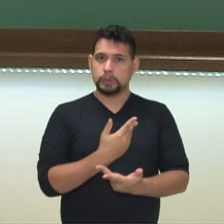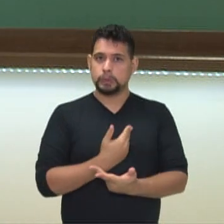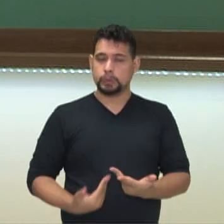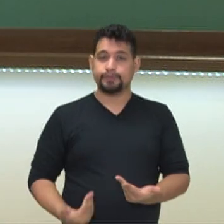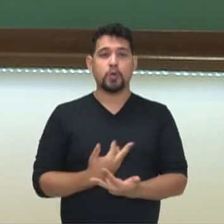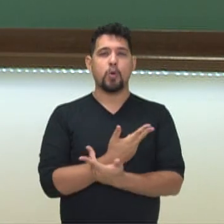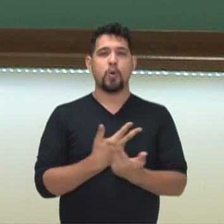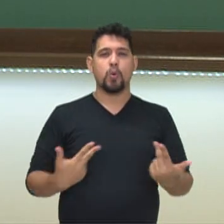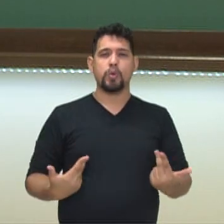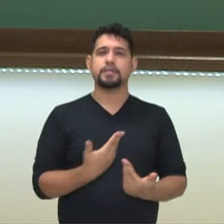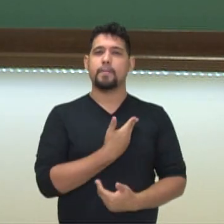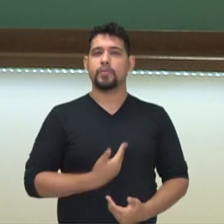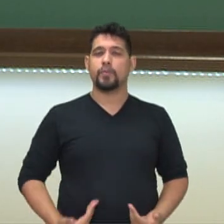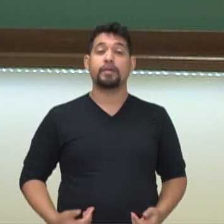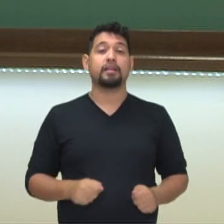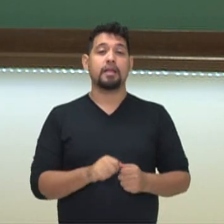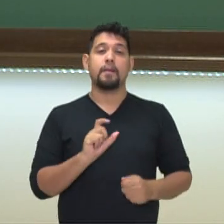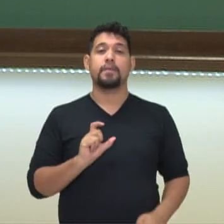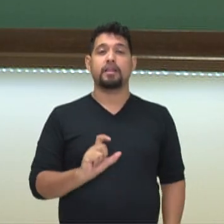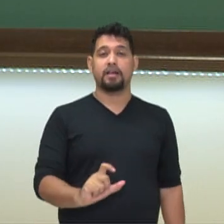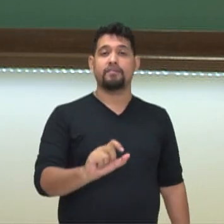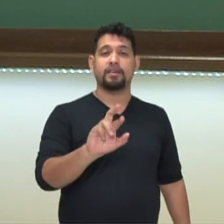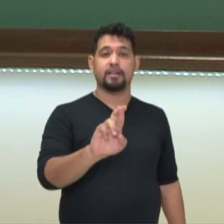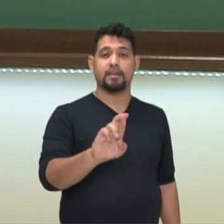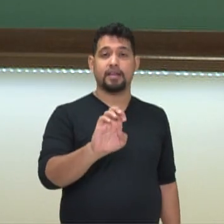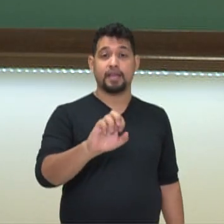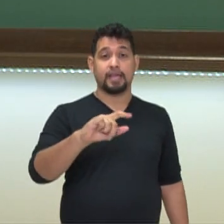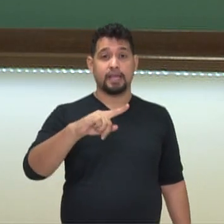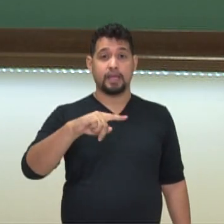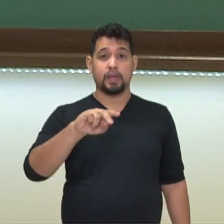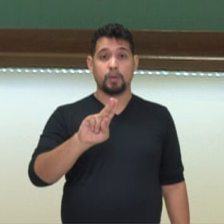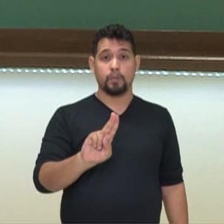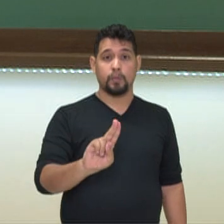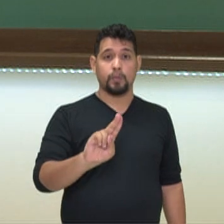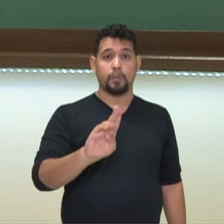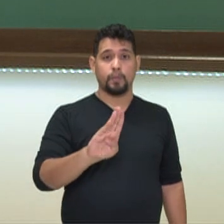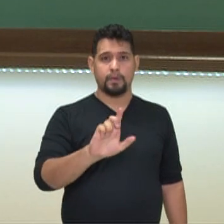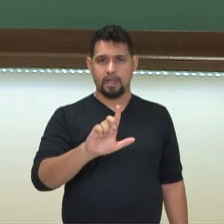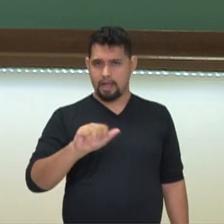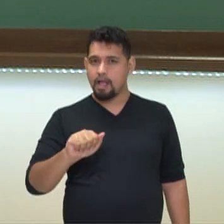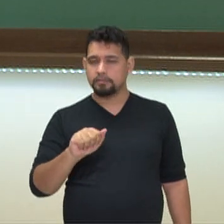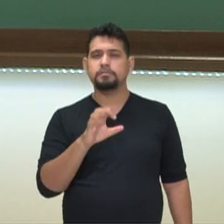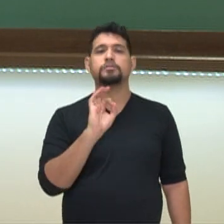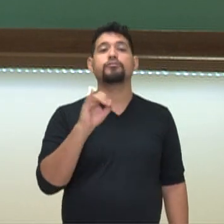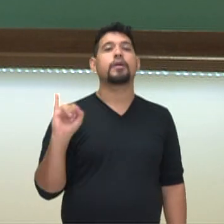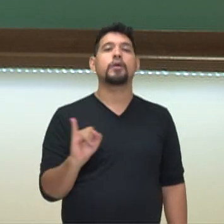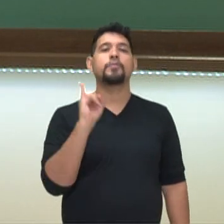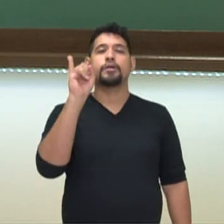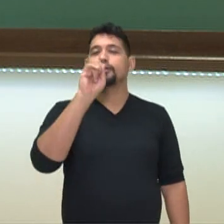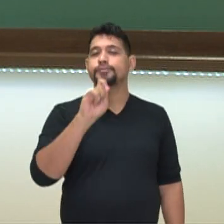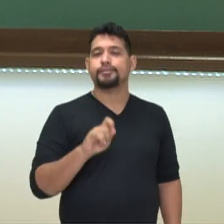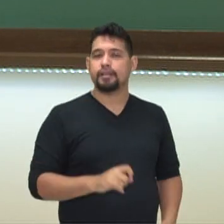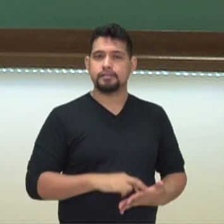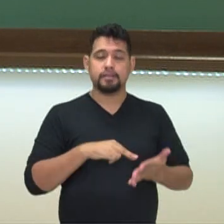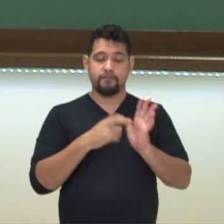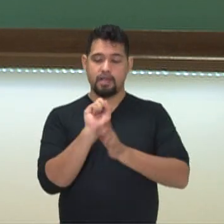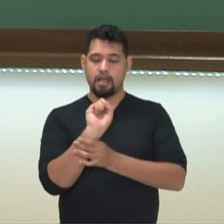coisa pública, que gera a palavra república. Na república, o que há de mais importante é a